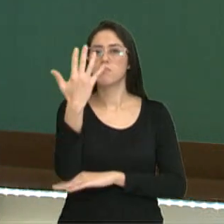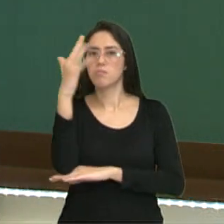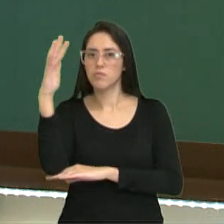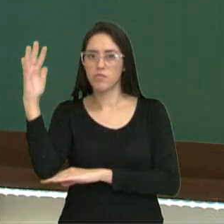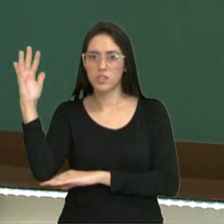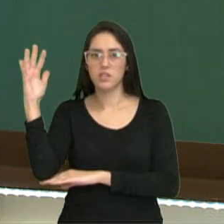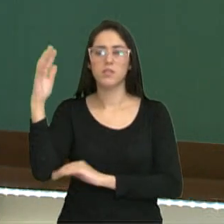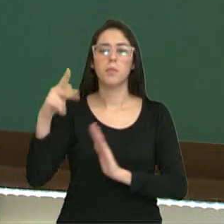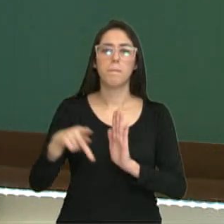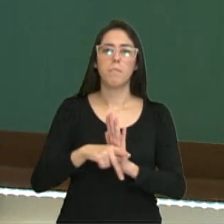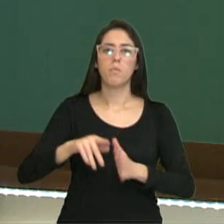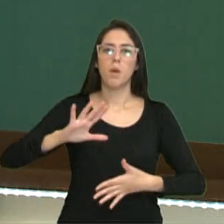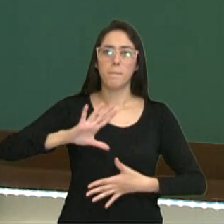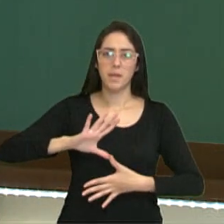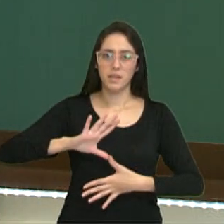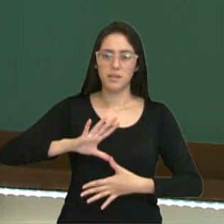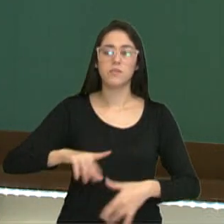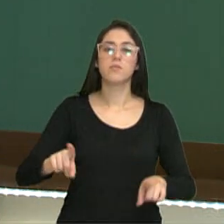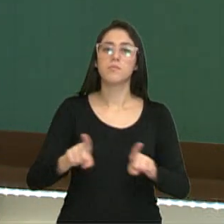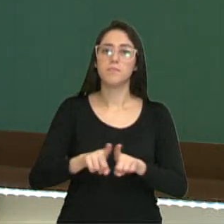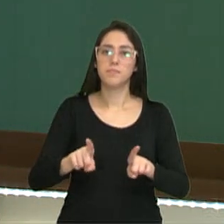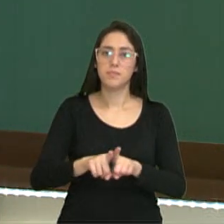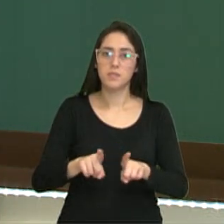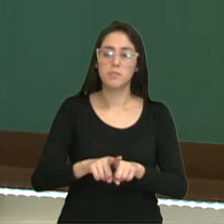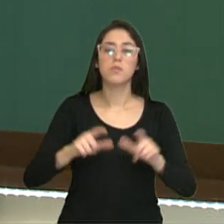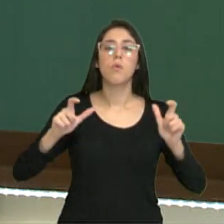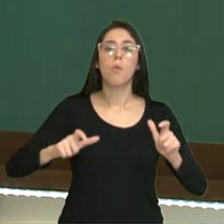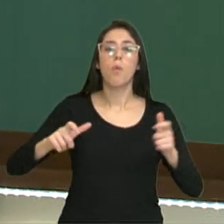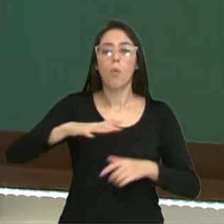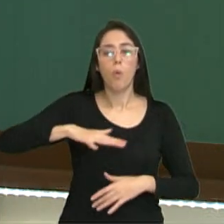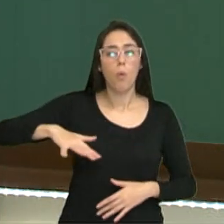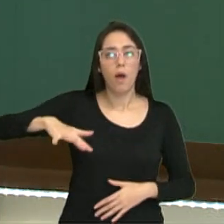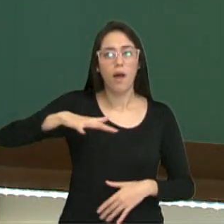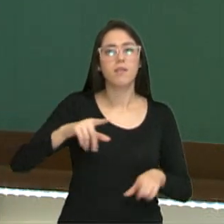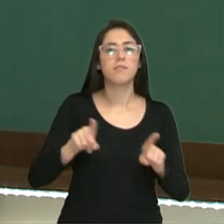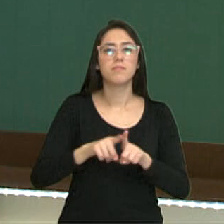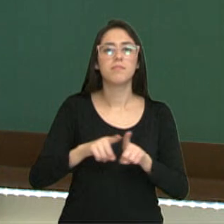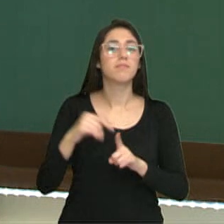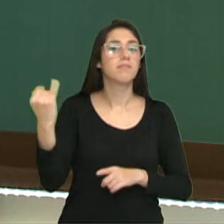do continente americano, bem como sua localização e